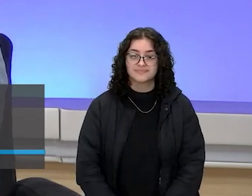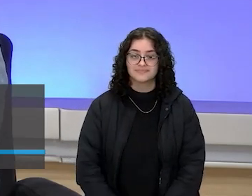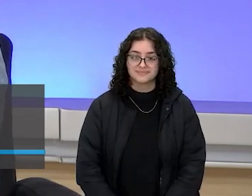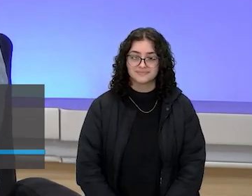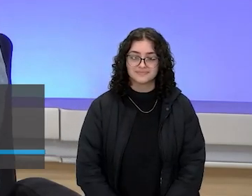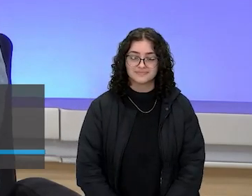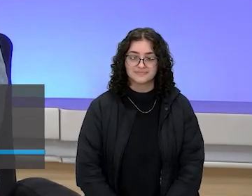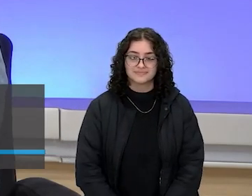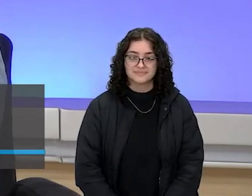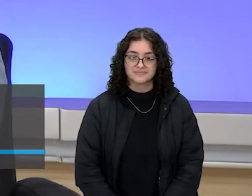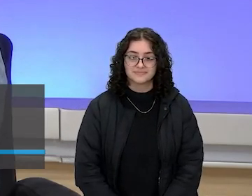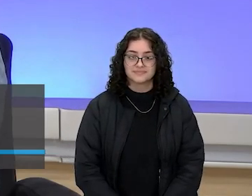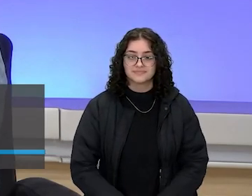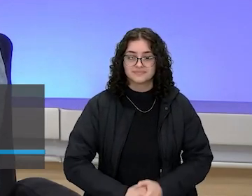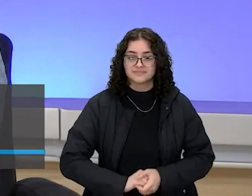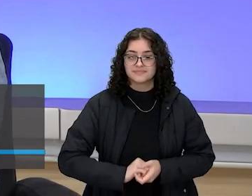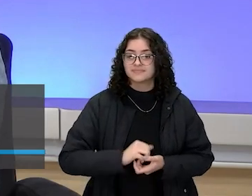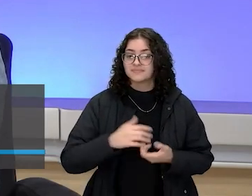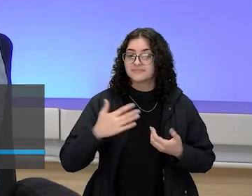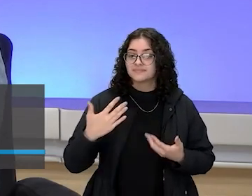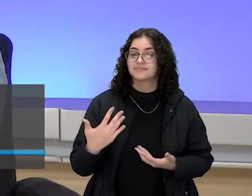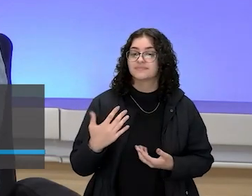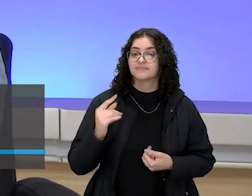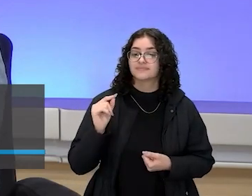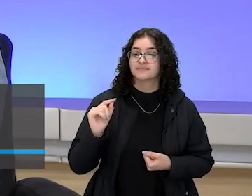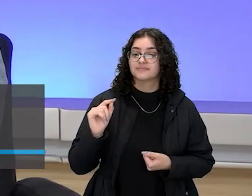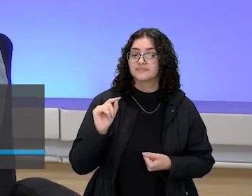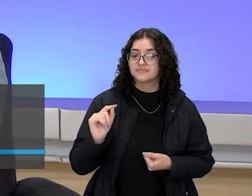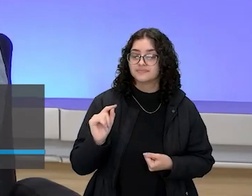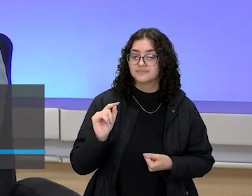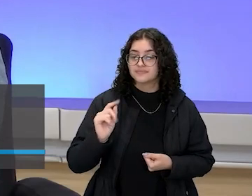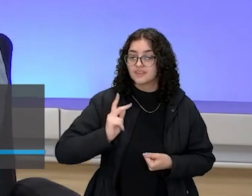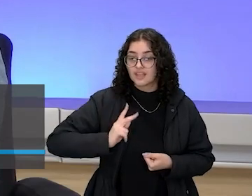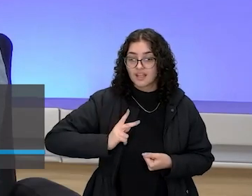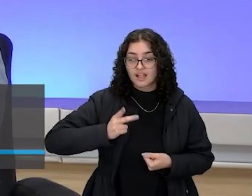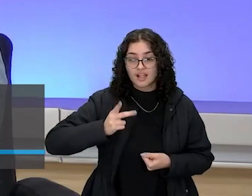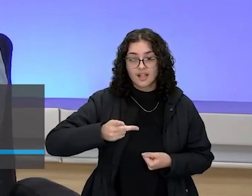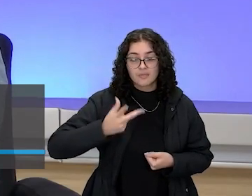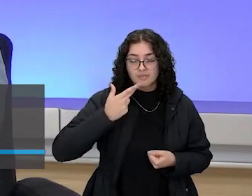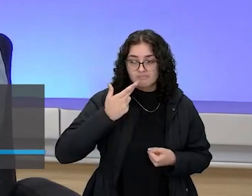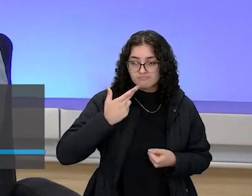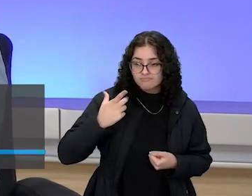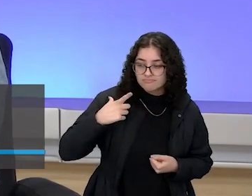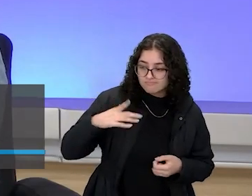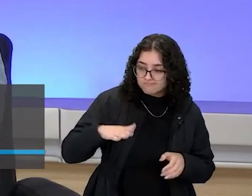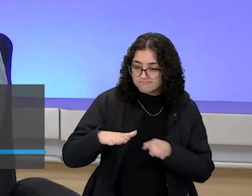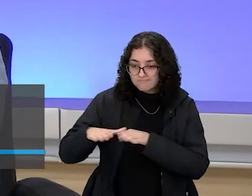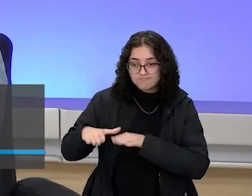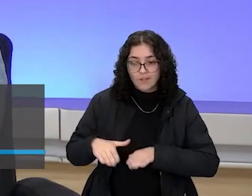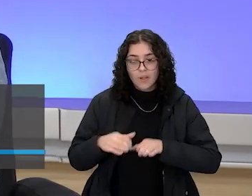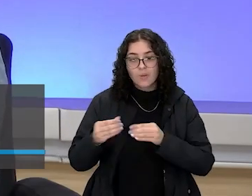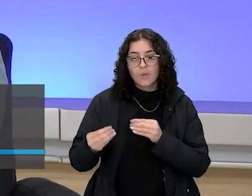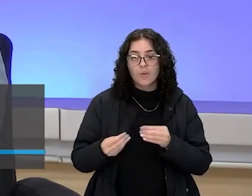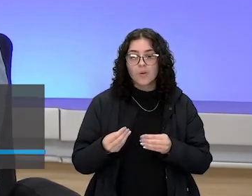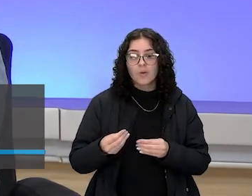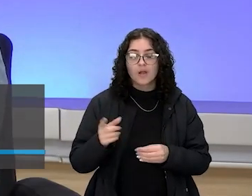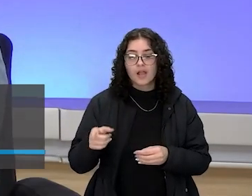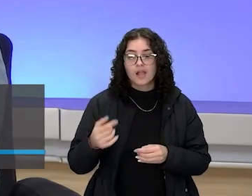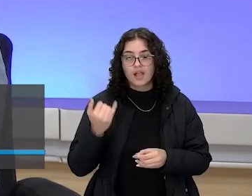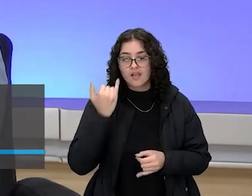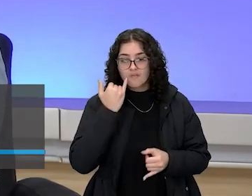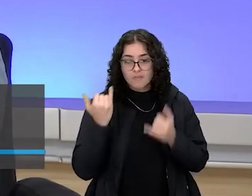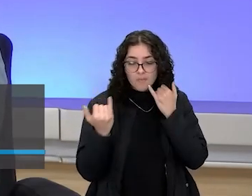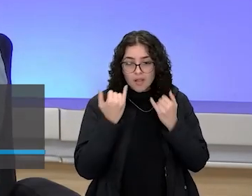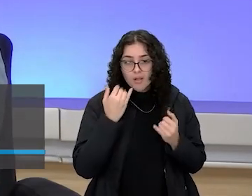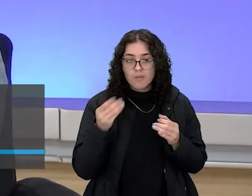Então, a gente está aí sempre em pé de igualdade, trazendo informações que são